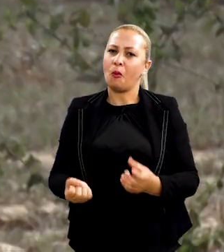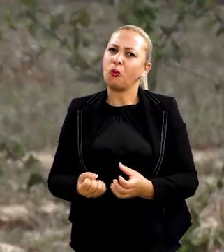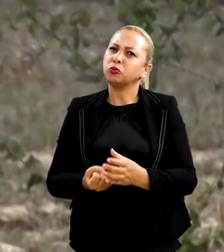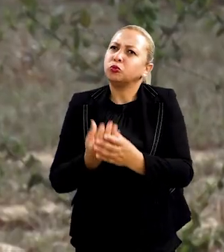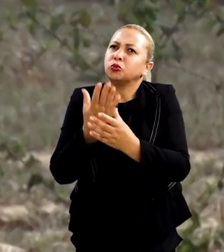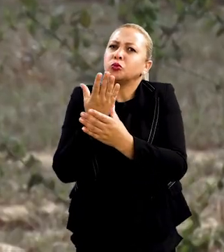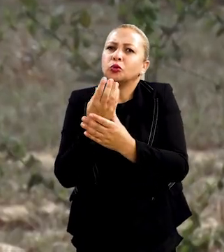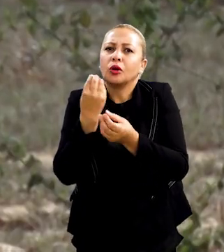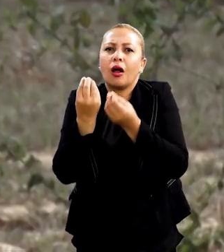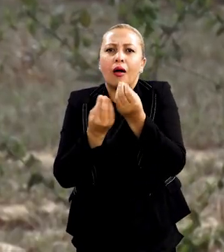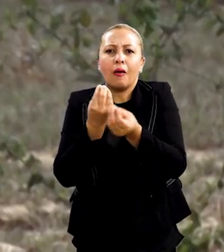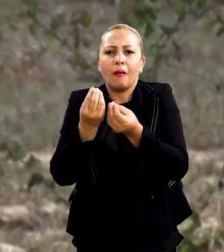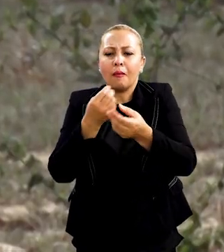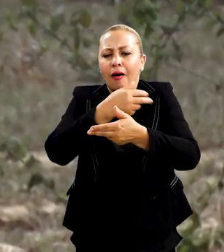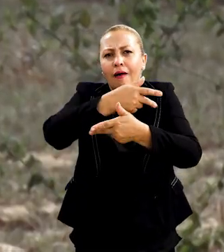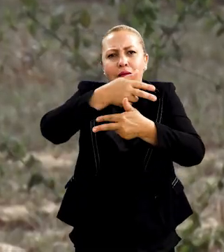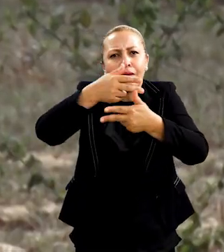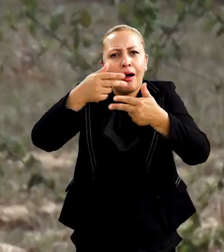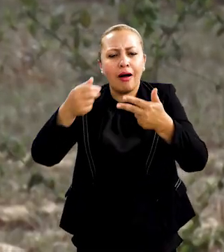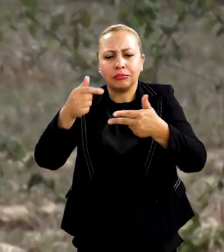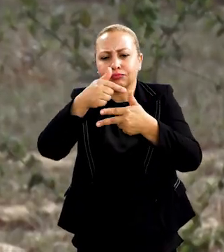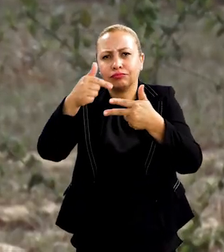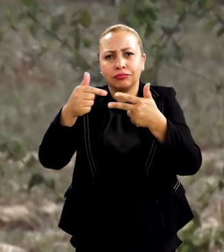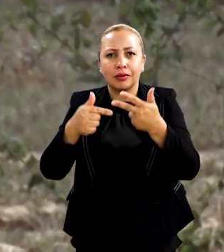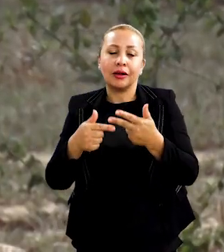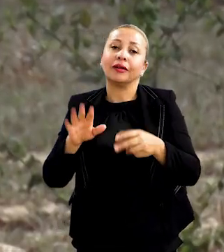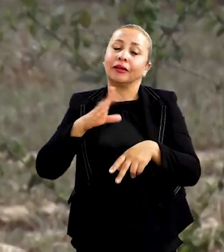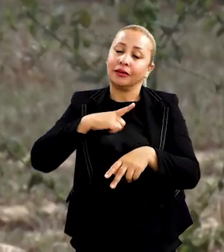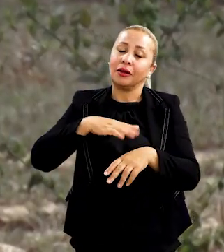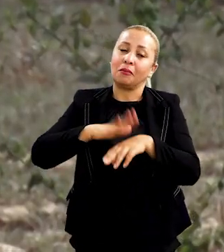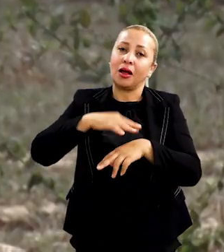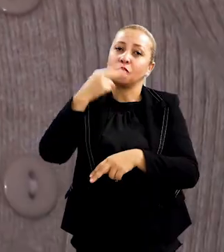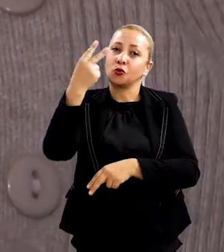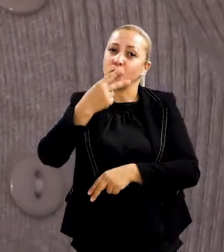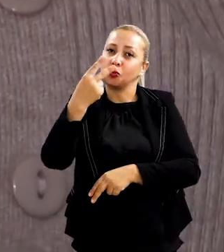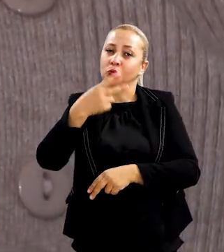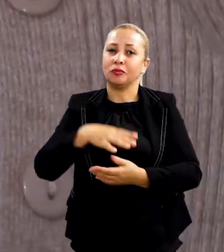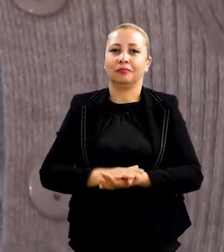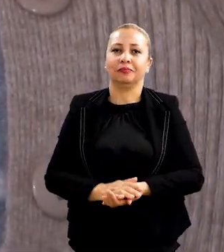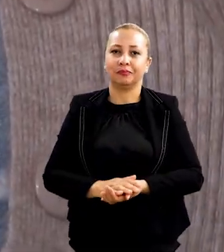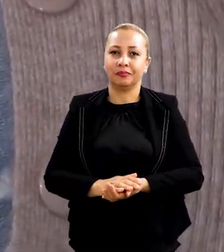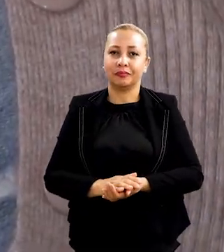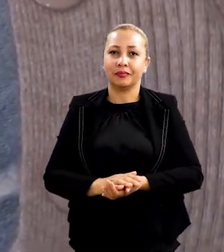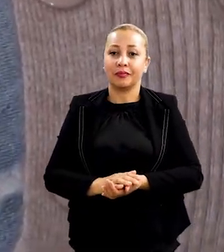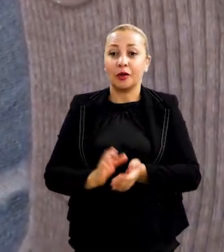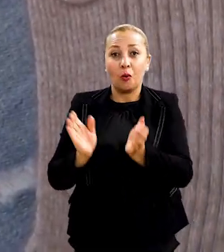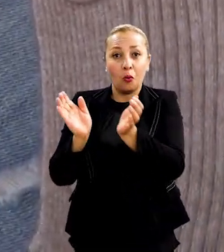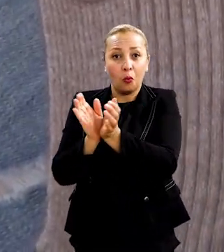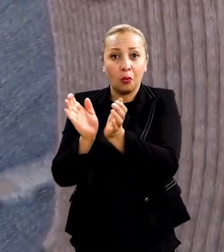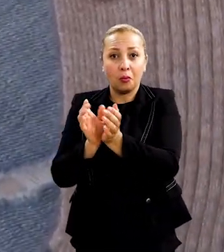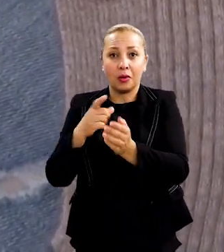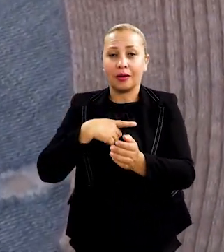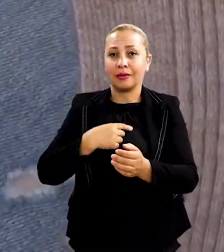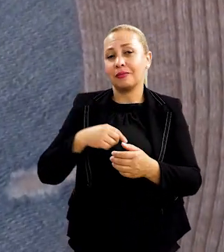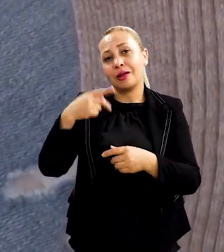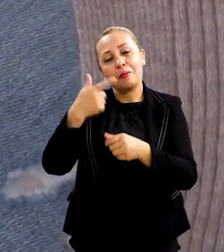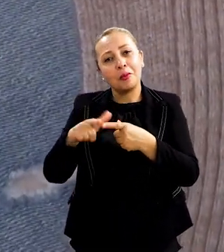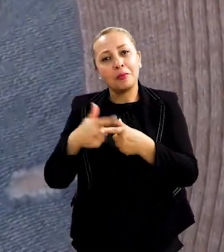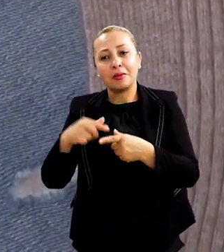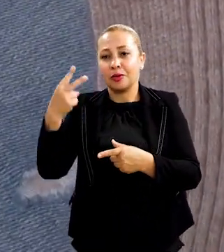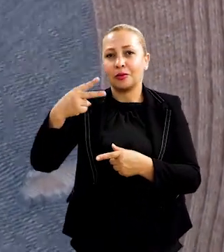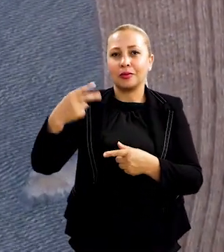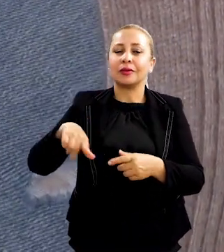em diversos tipos. Um dos mais comuns é o tipo 2. Este público é um dos mais afetados